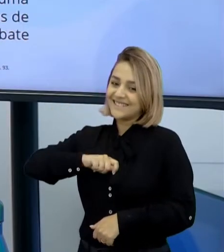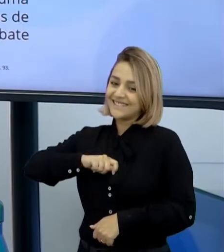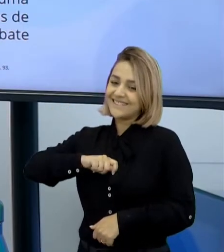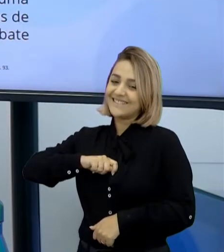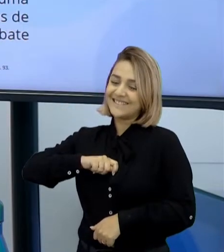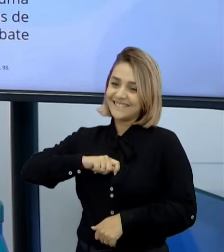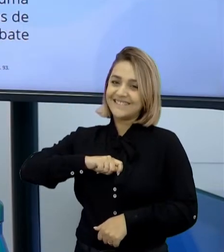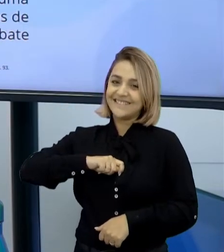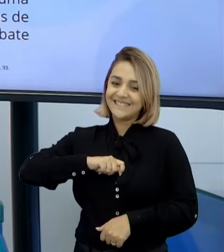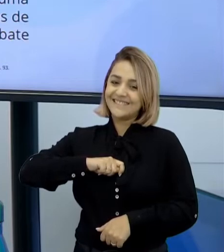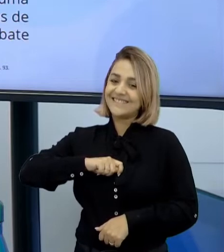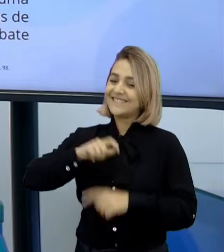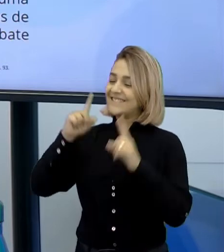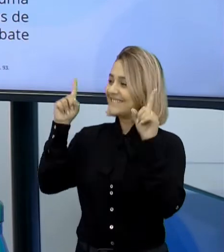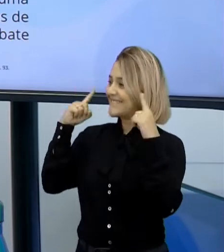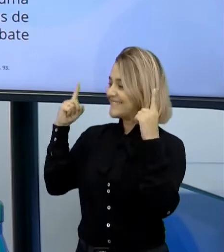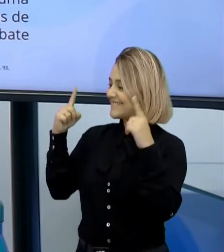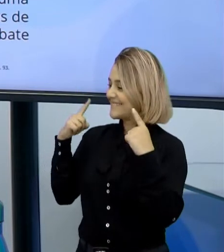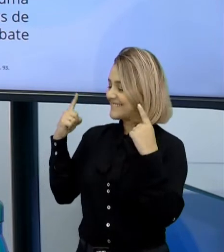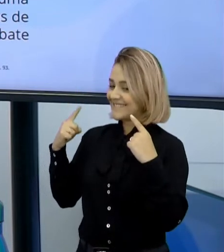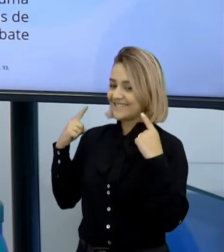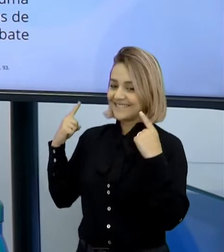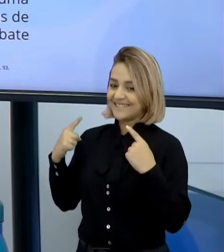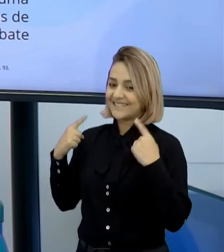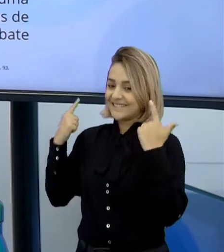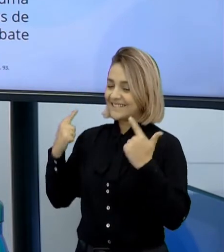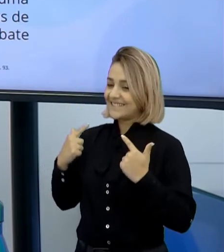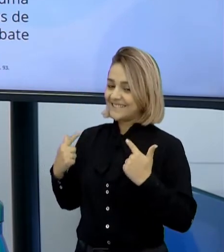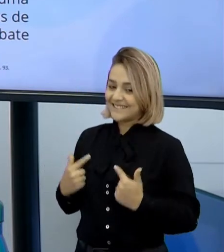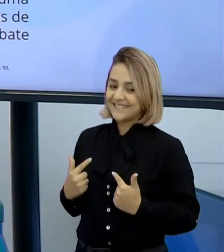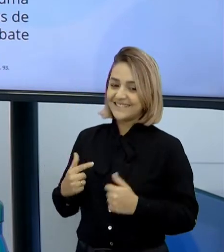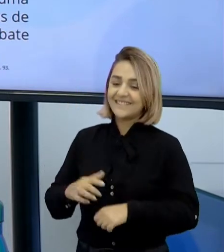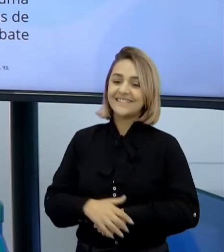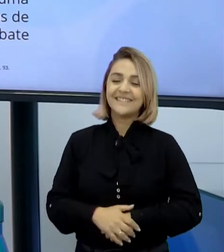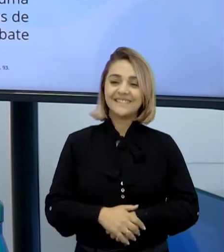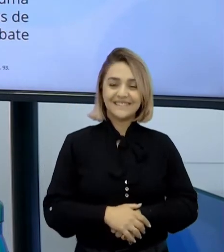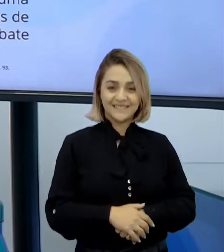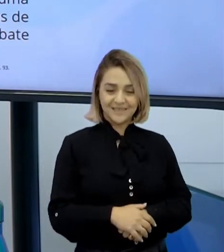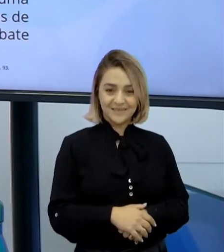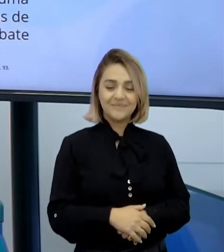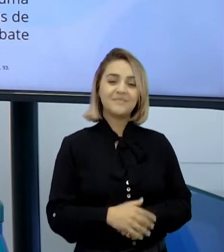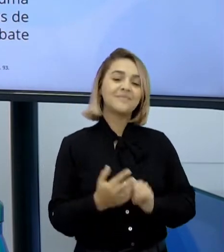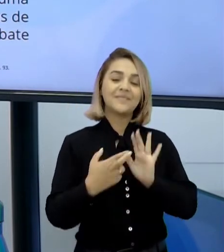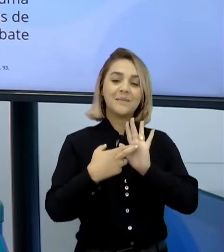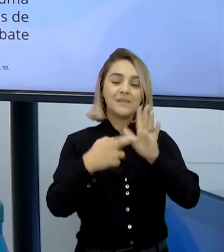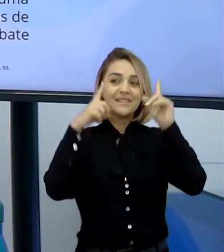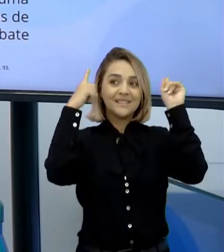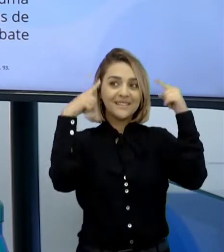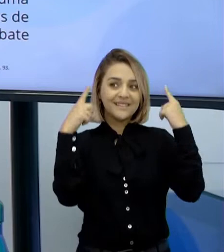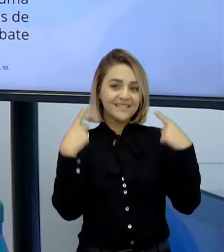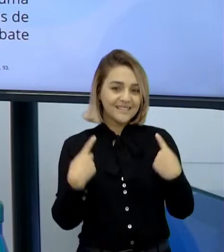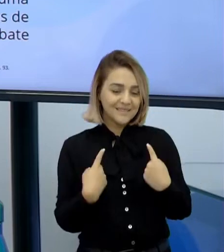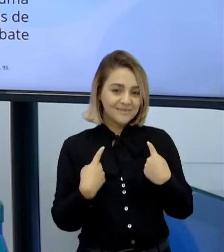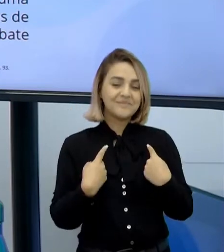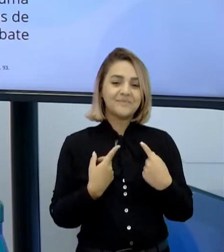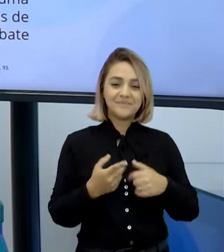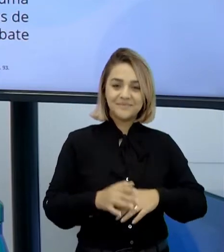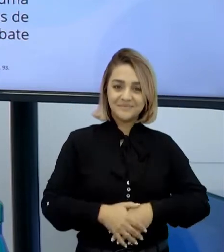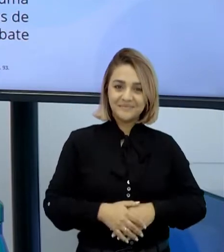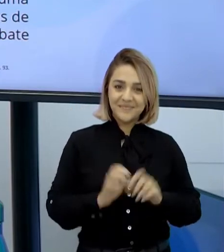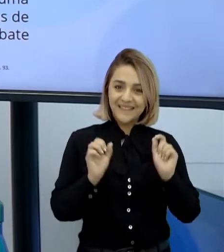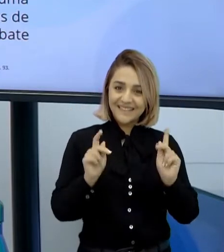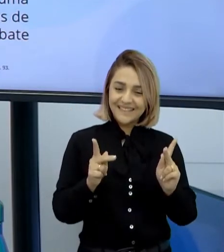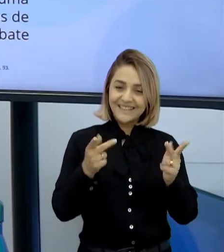sinal é esse aqui, ó, que representa os meus cabelos quando eles estão soltos, que são os cachinhos, tá